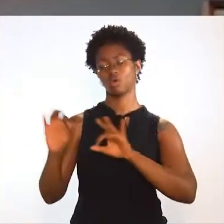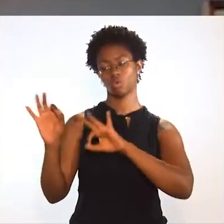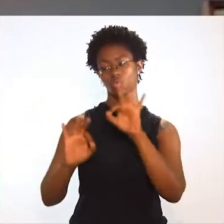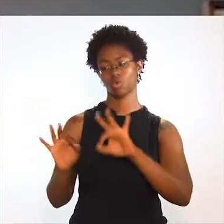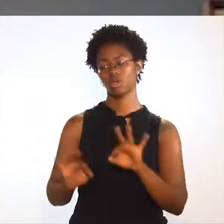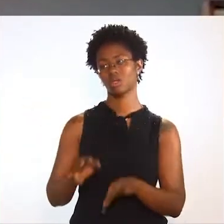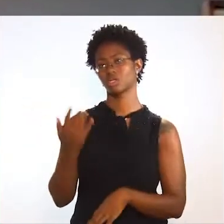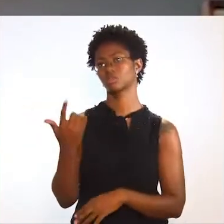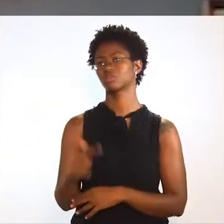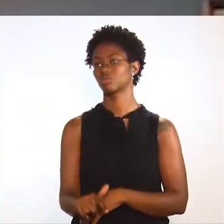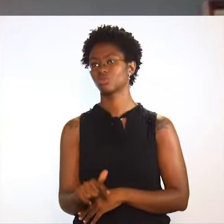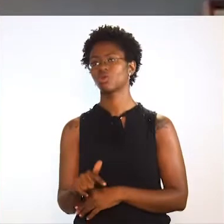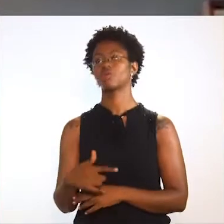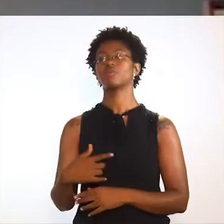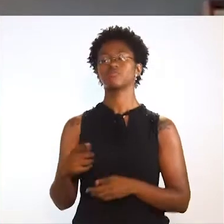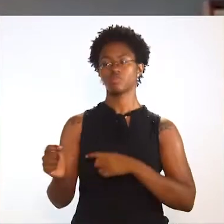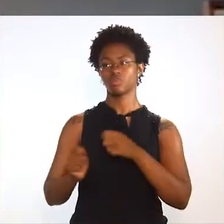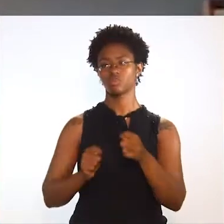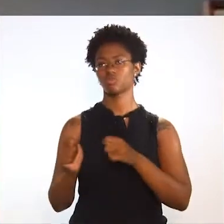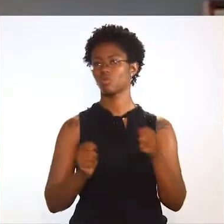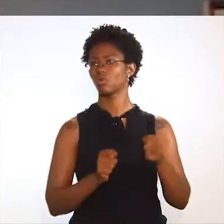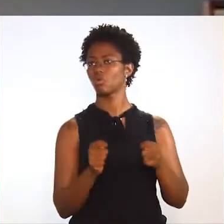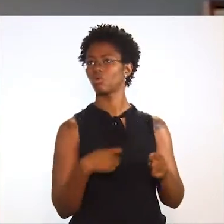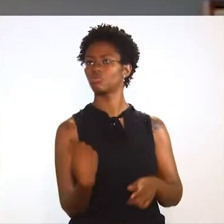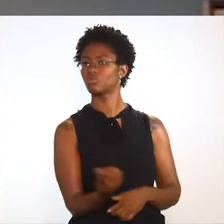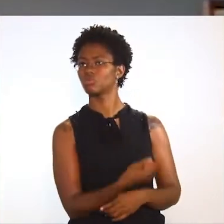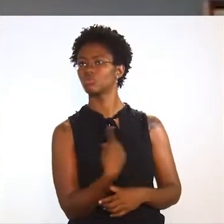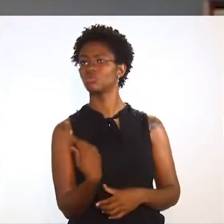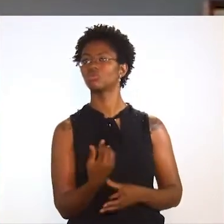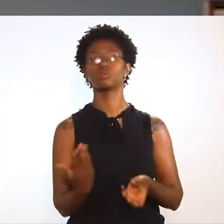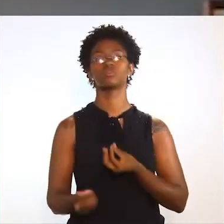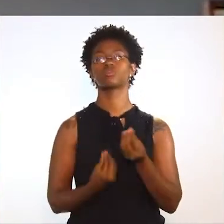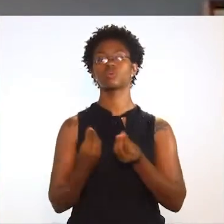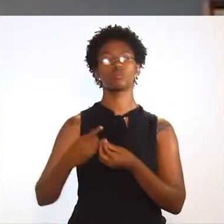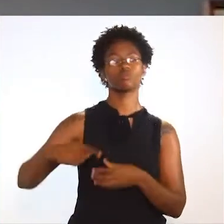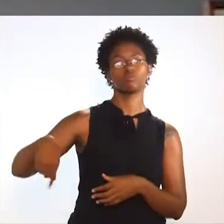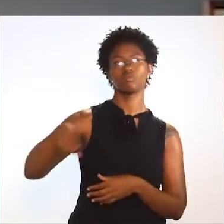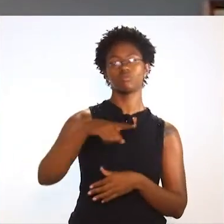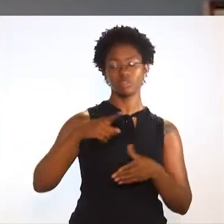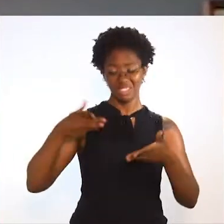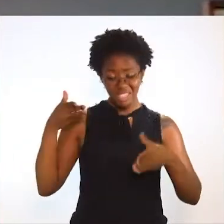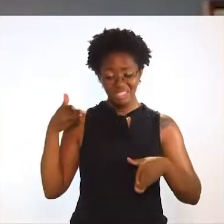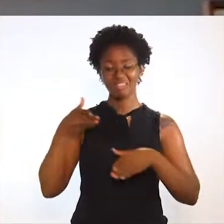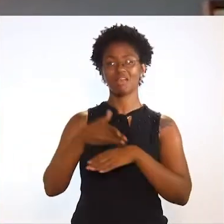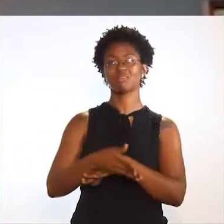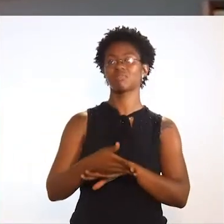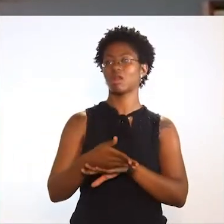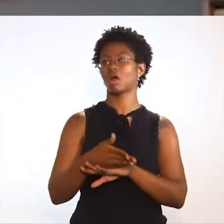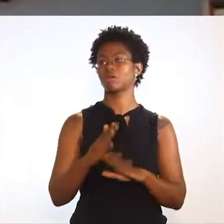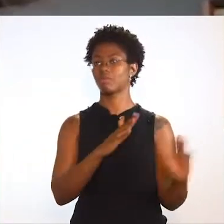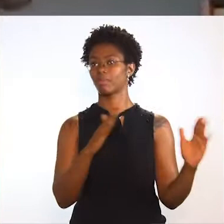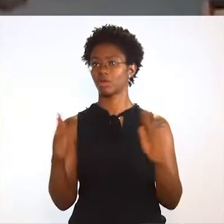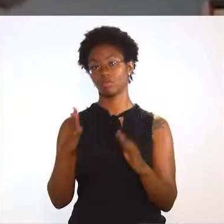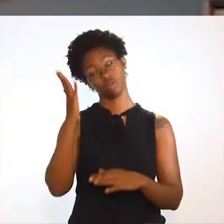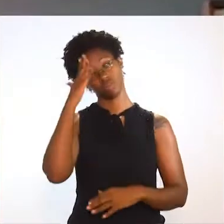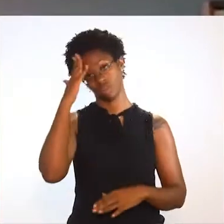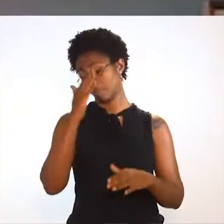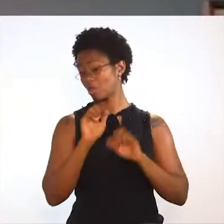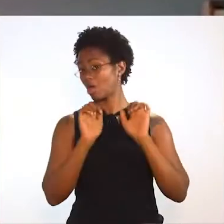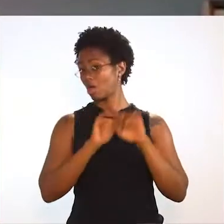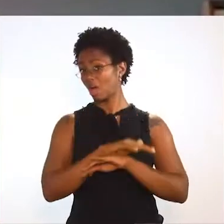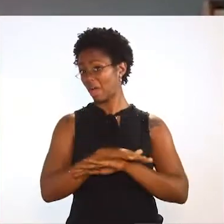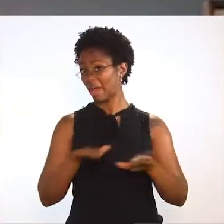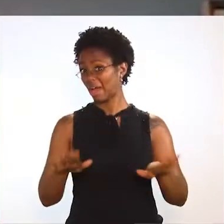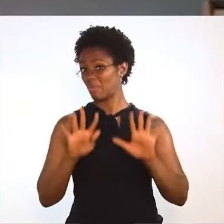que reorganizar aqui o nosso negócio, e como é que vocês navegaram nesse período? Que ainda não acabou, a